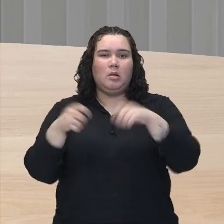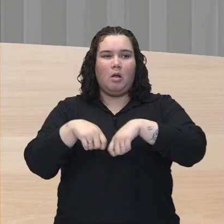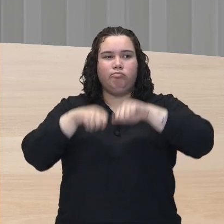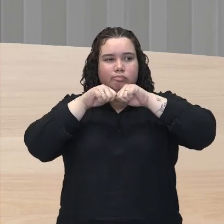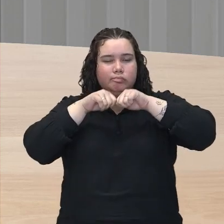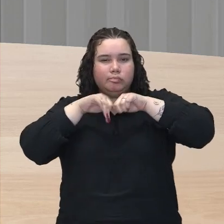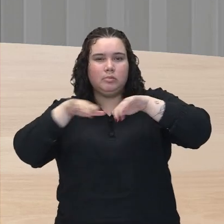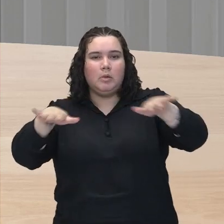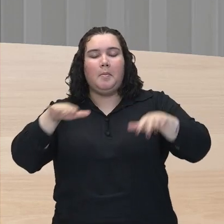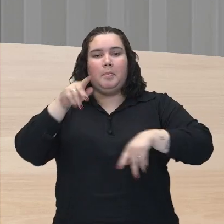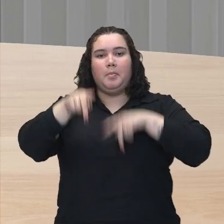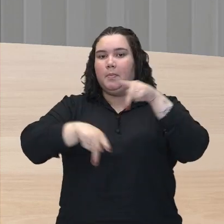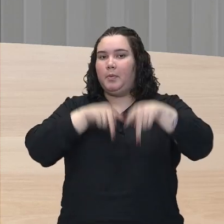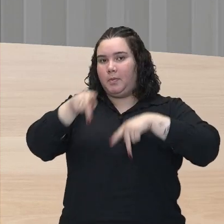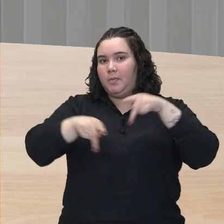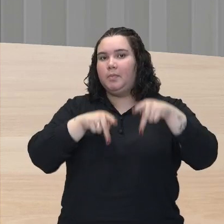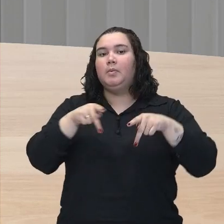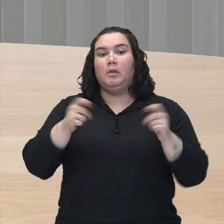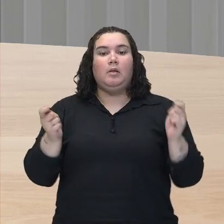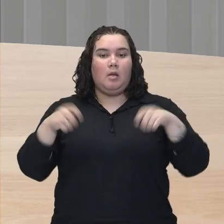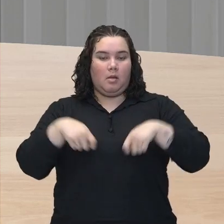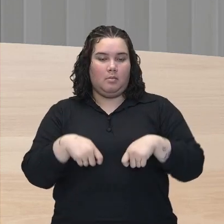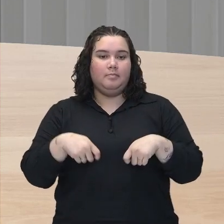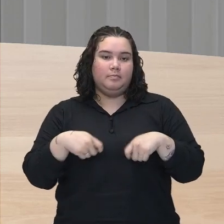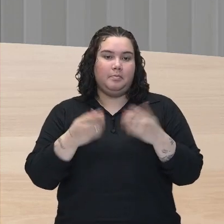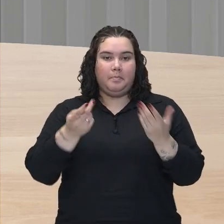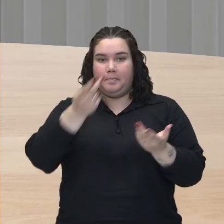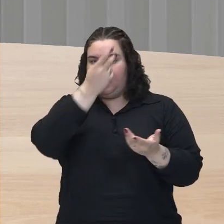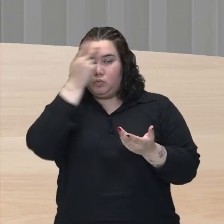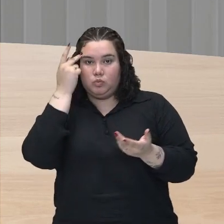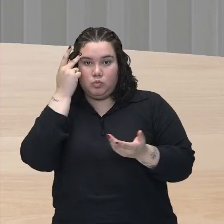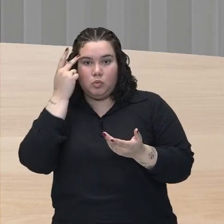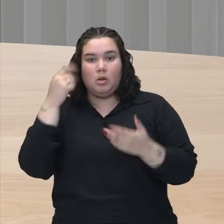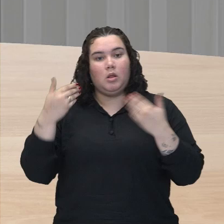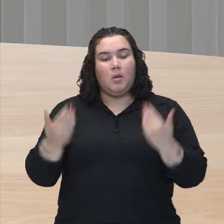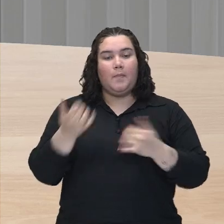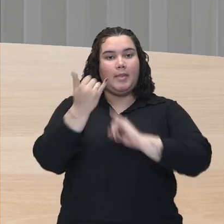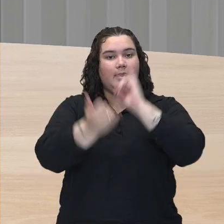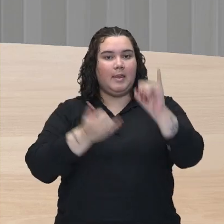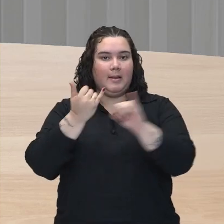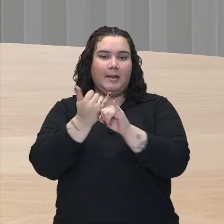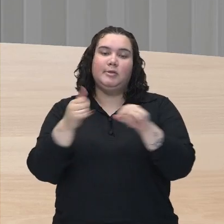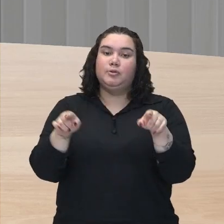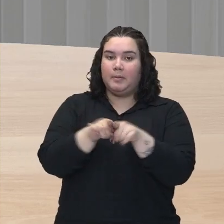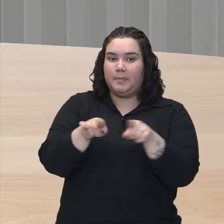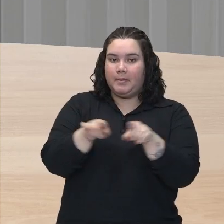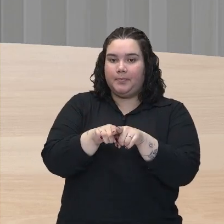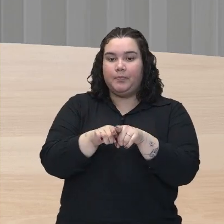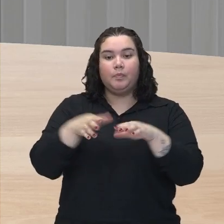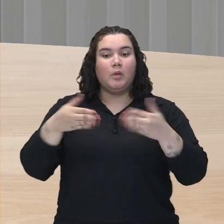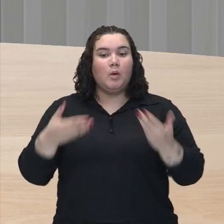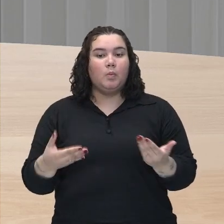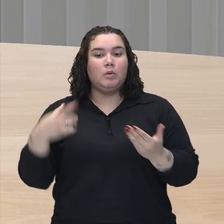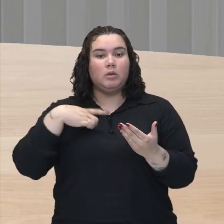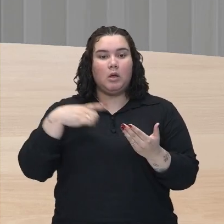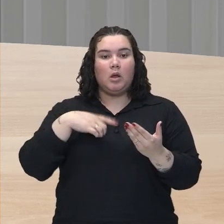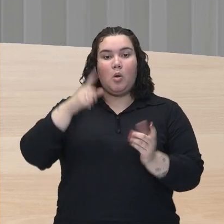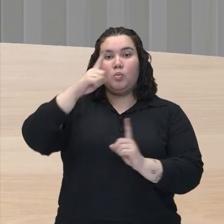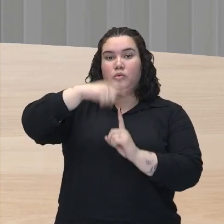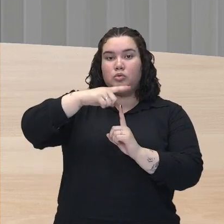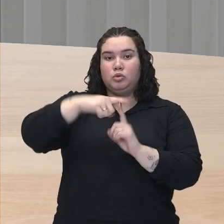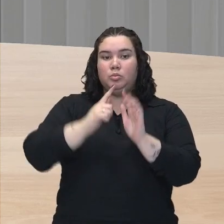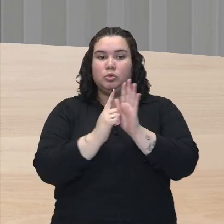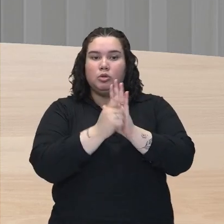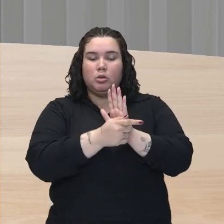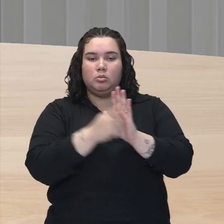diversos públicos, muito em função do próprio alcance e popularidade da internet. Isso faz com que seja um gênero que